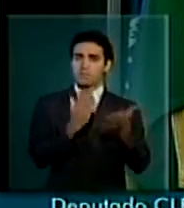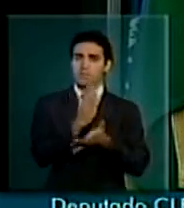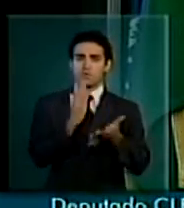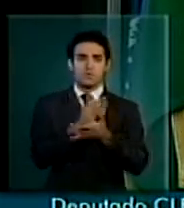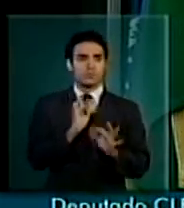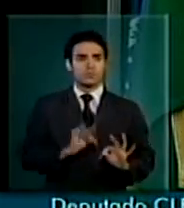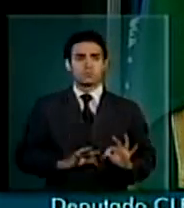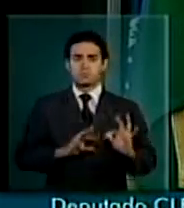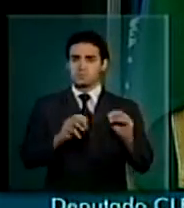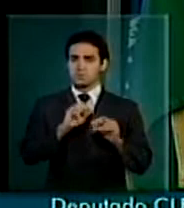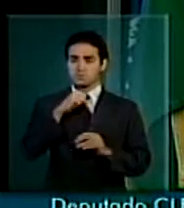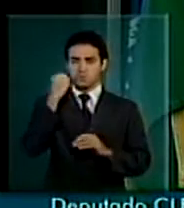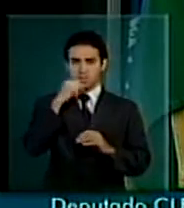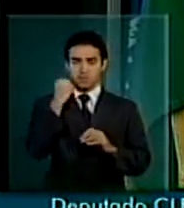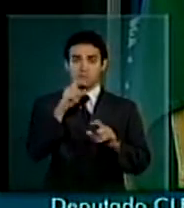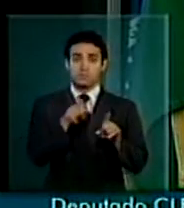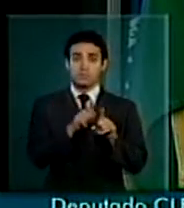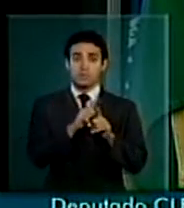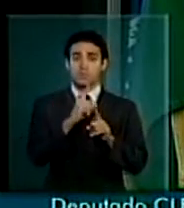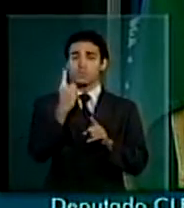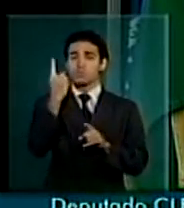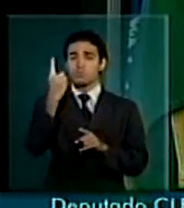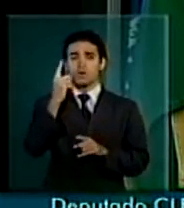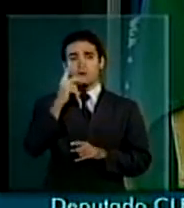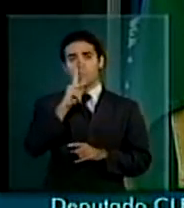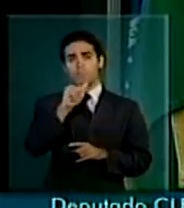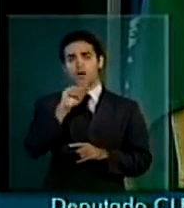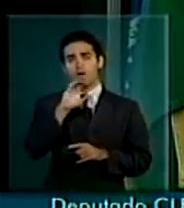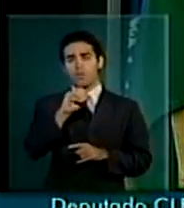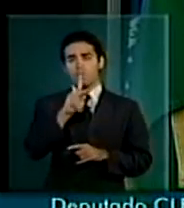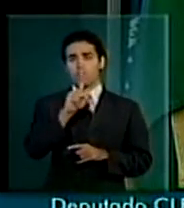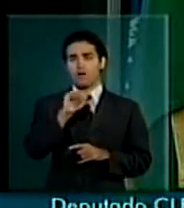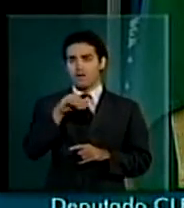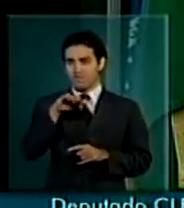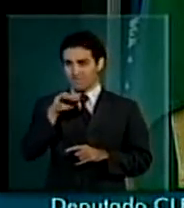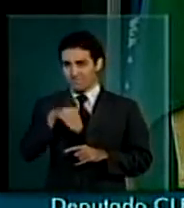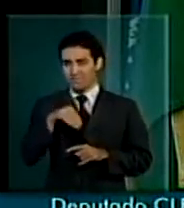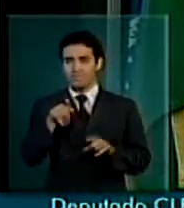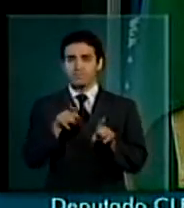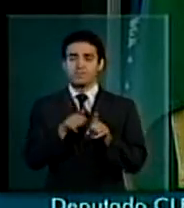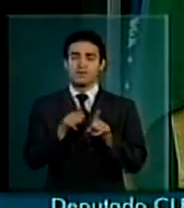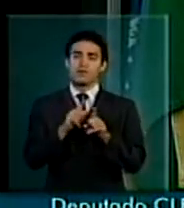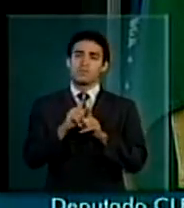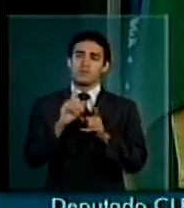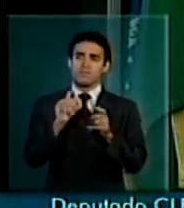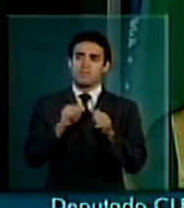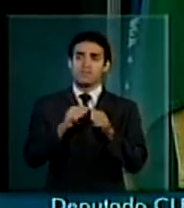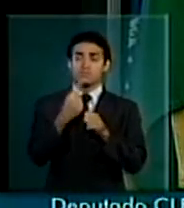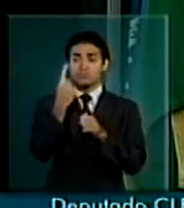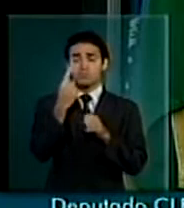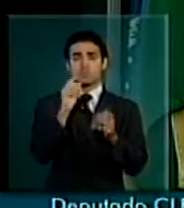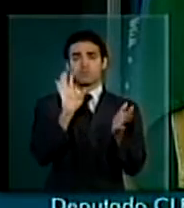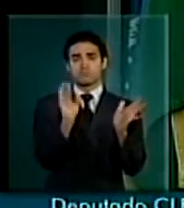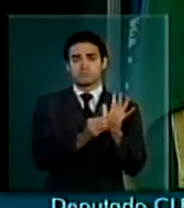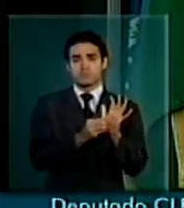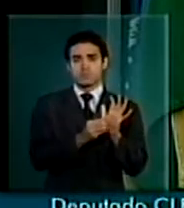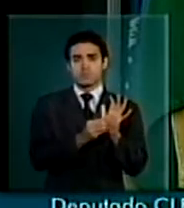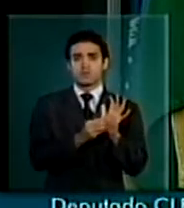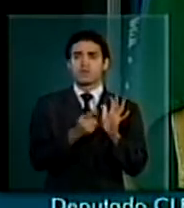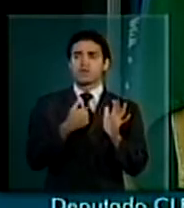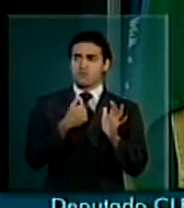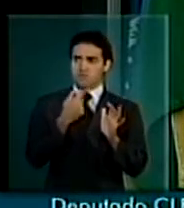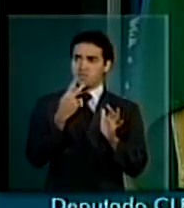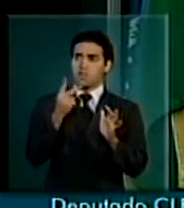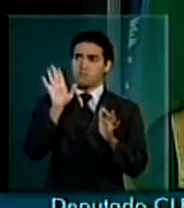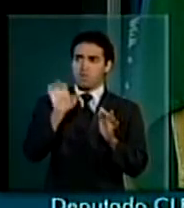por unanimidade, com uma emenda do senador Paulo Paim naquela casa, senador que quero fazer aqui uma deferência à sua luta,